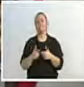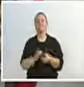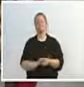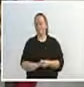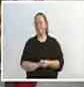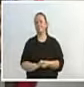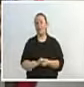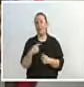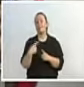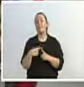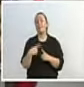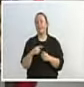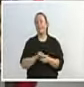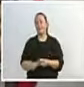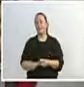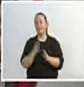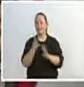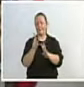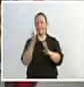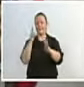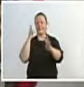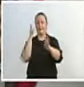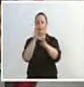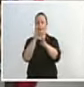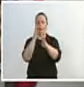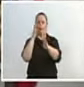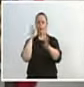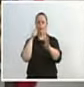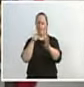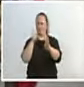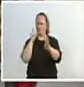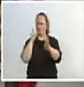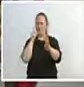tais de filas e as tais de filas viraram filas secretas.